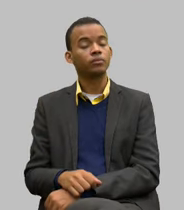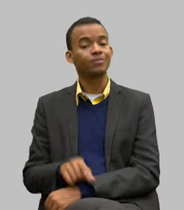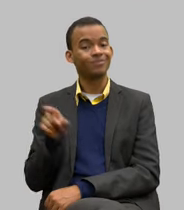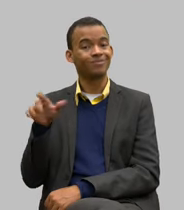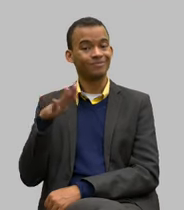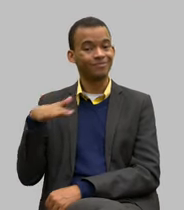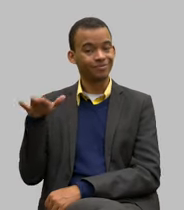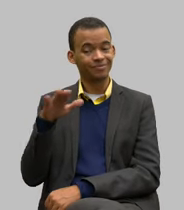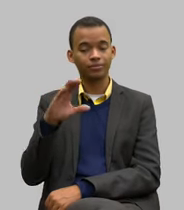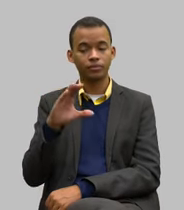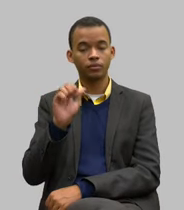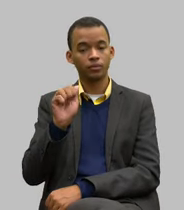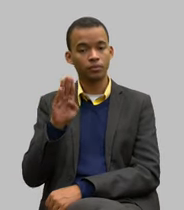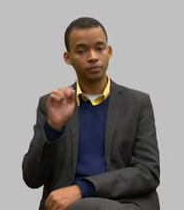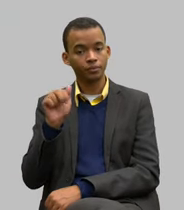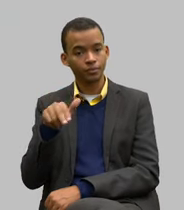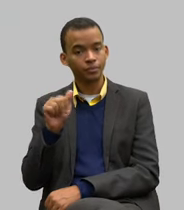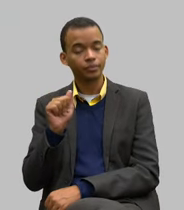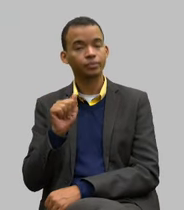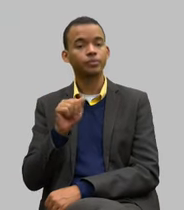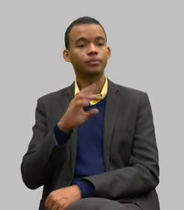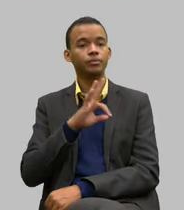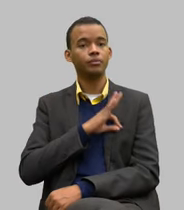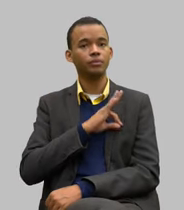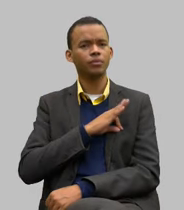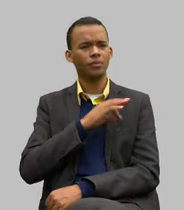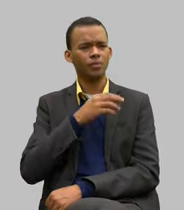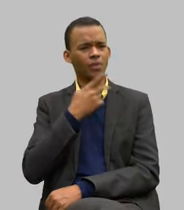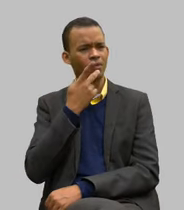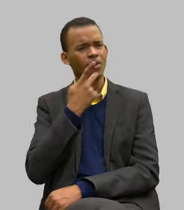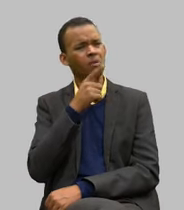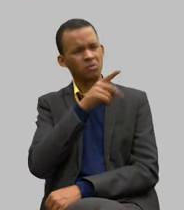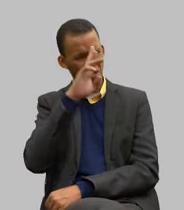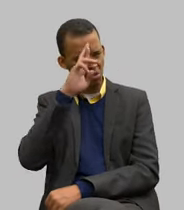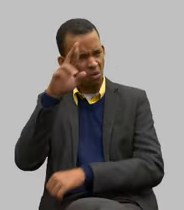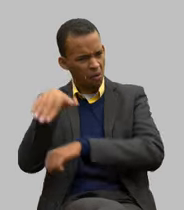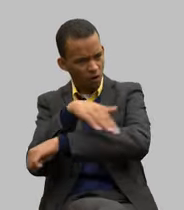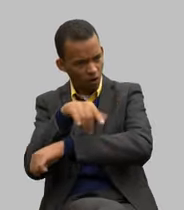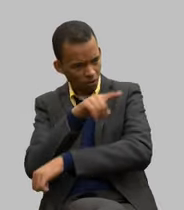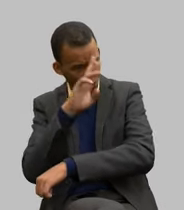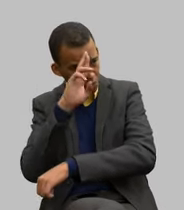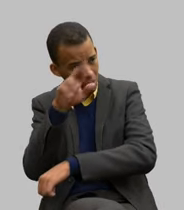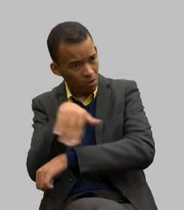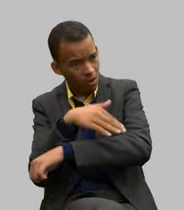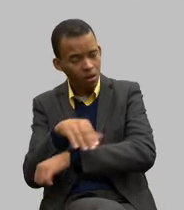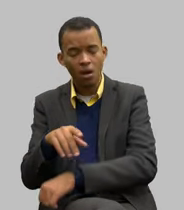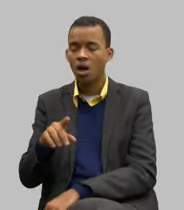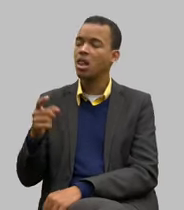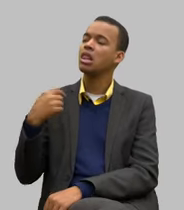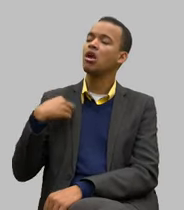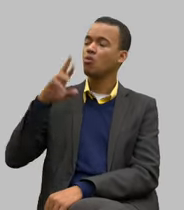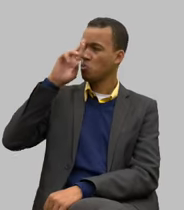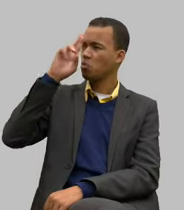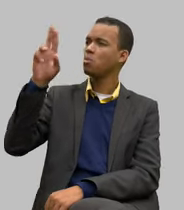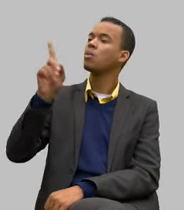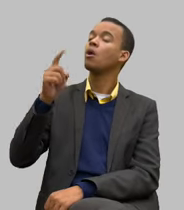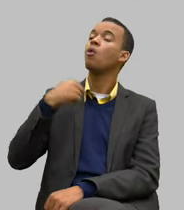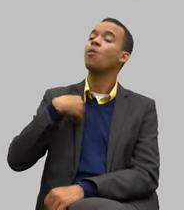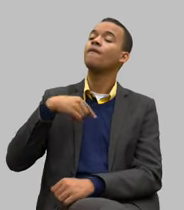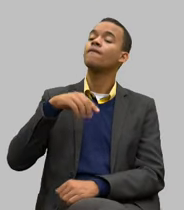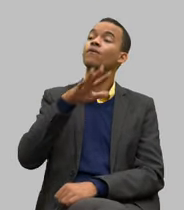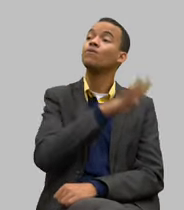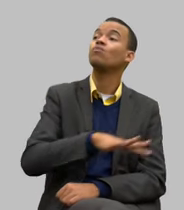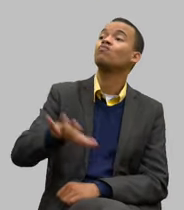e ela falou assim você tá achando que você é o dono da rua falou não não sou o dono da rua sou o dono da favela sou o dono de toda a